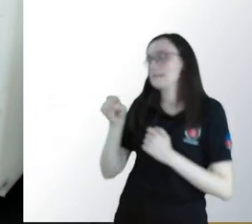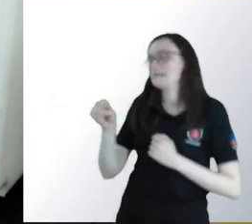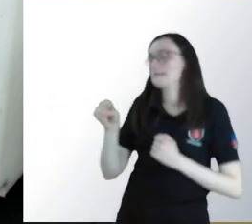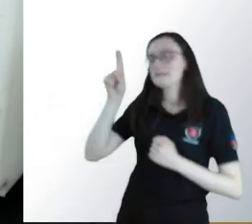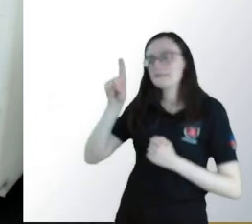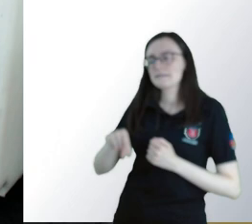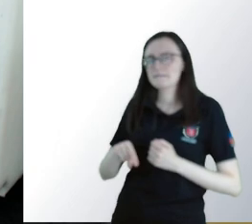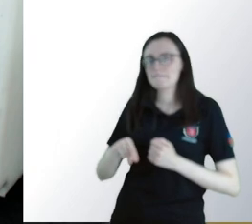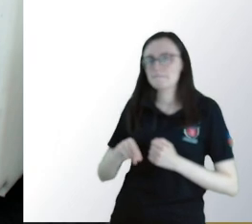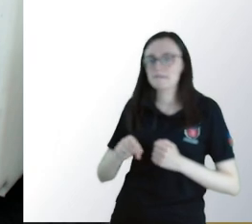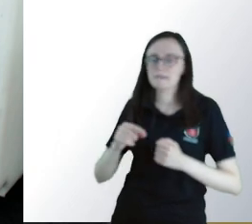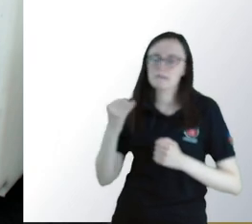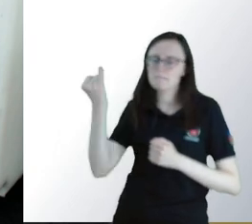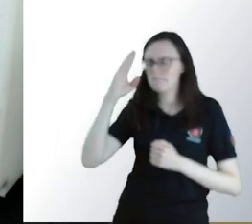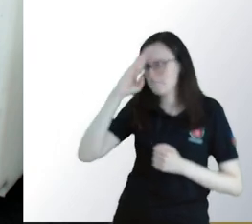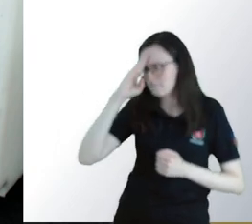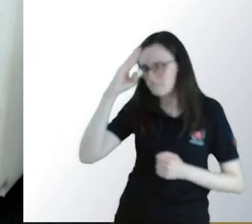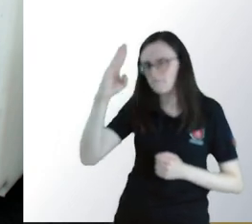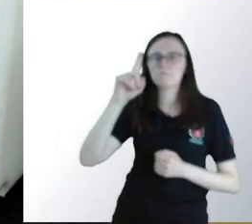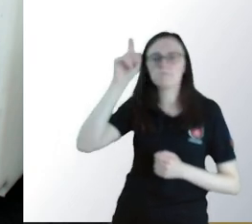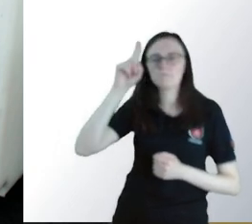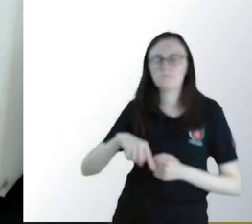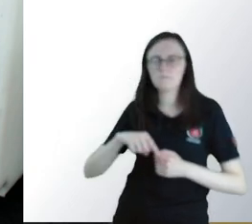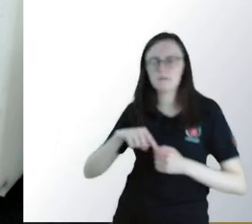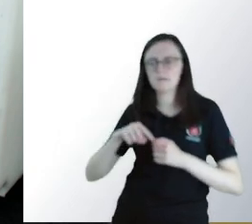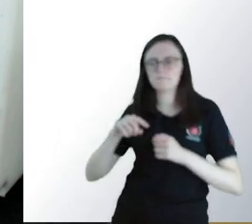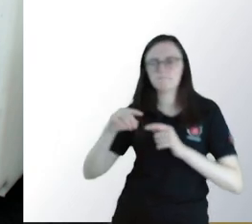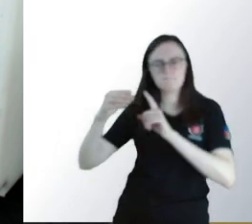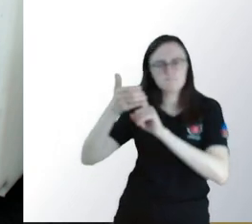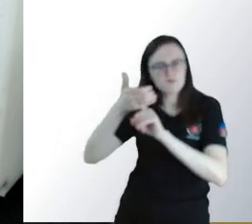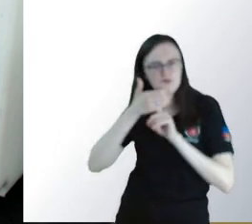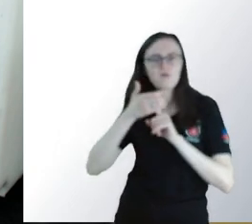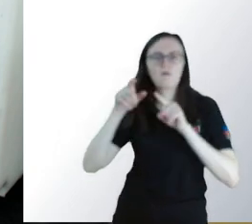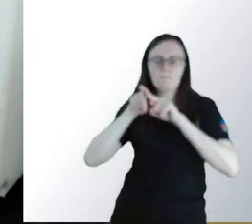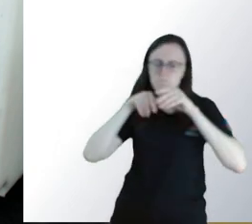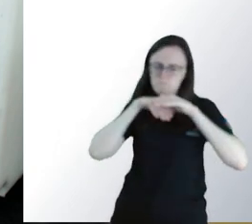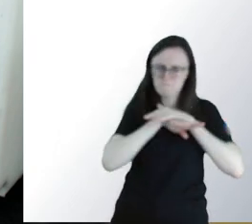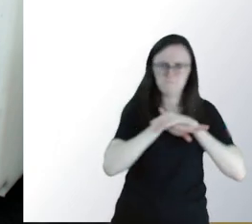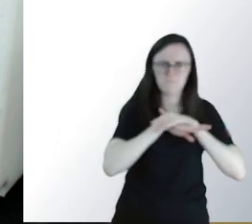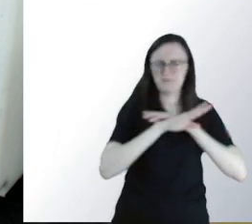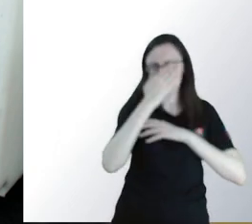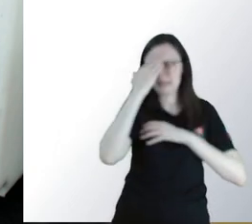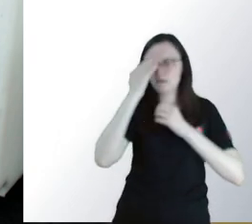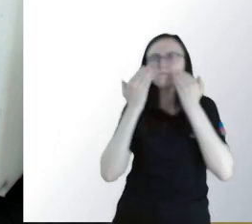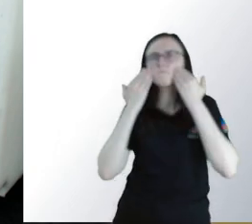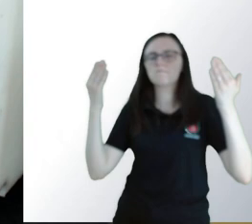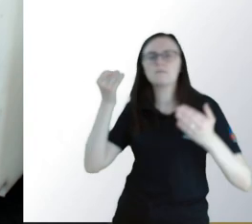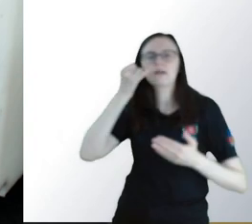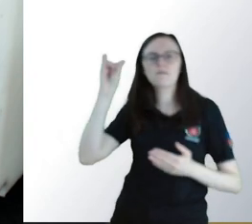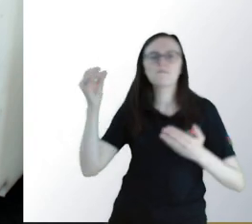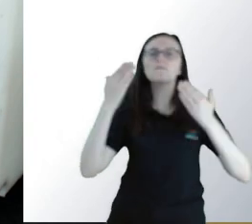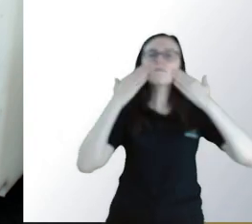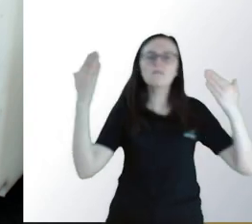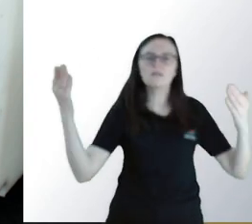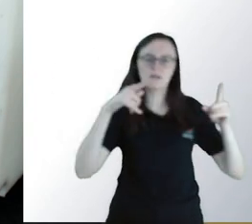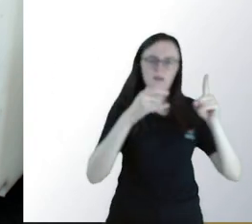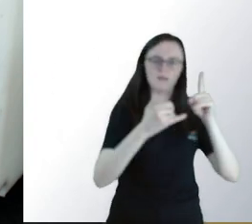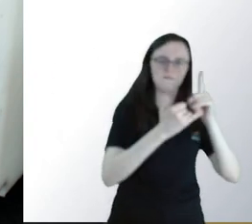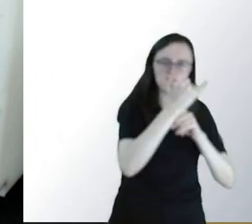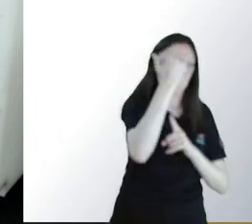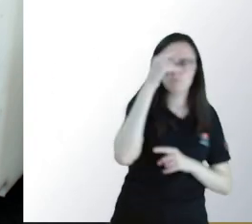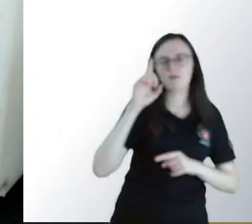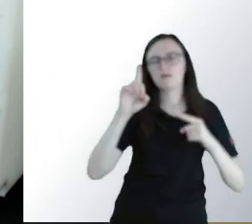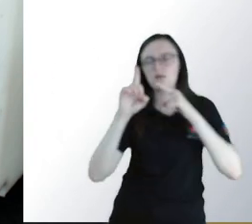seja tratada com bastante sigilo e resguardo para não expor indevidamente nem essa vítima, nem esse adolescente infrator ou